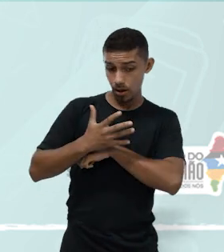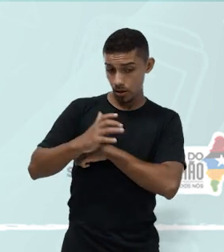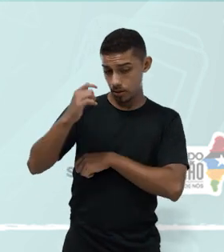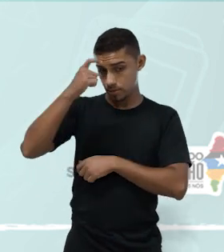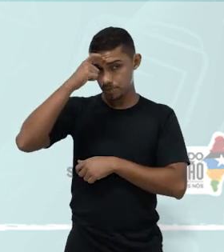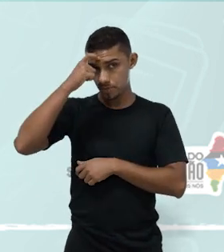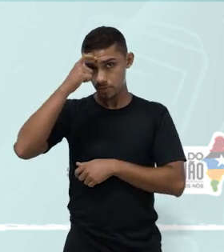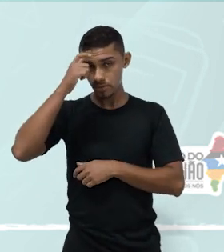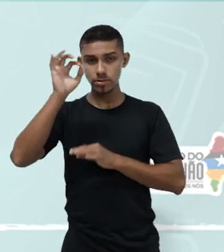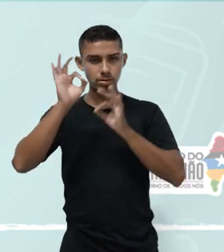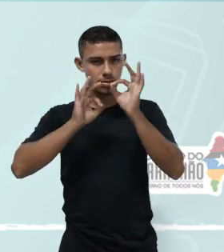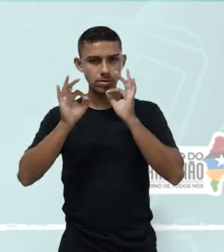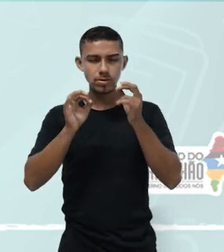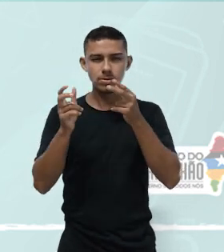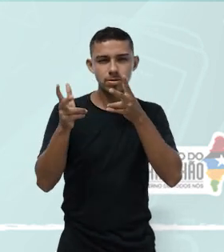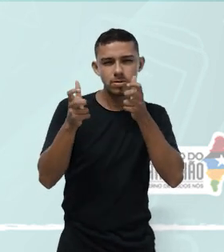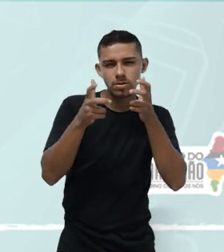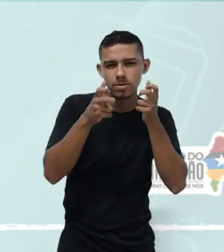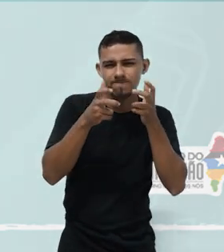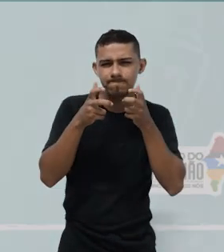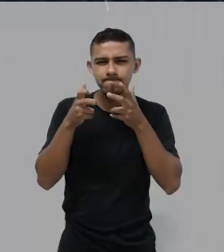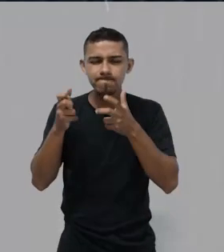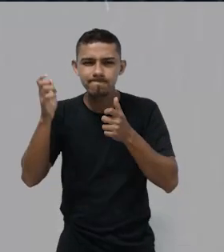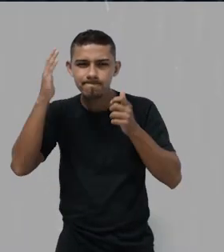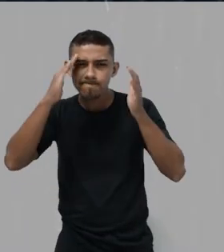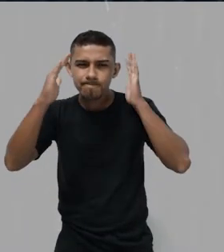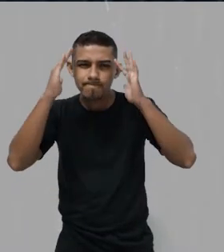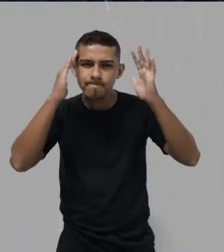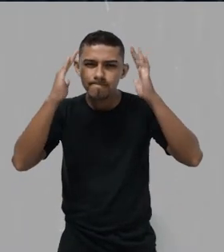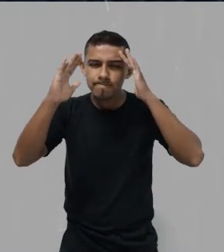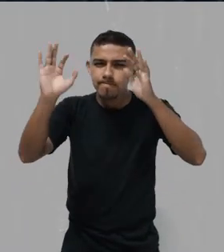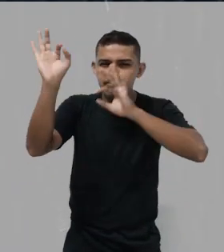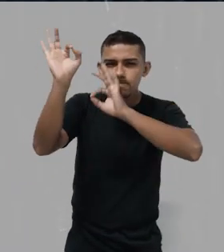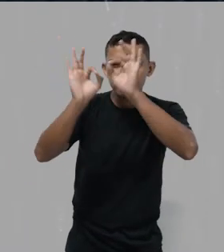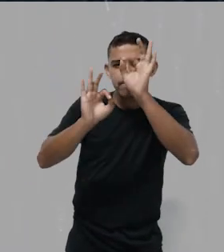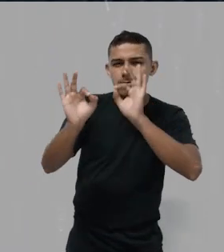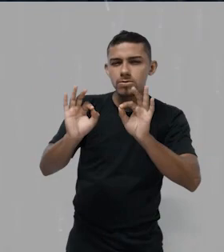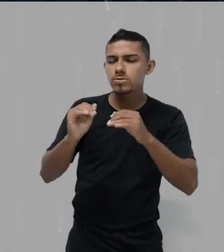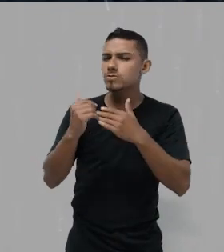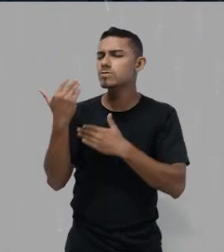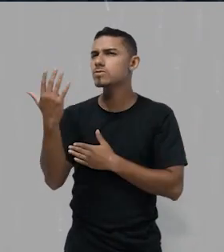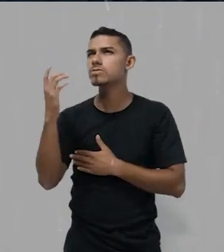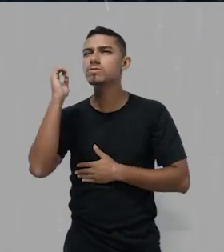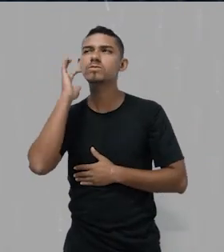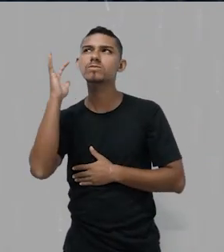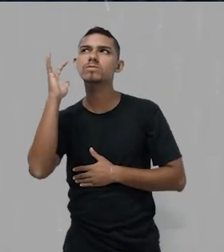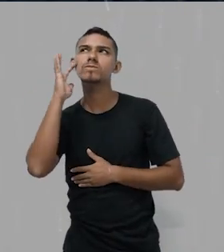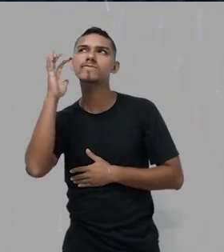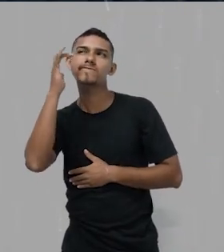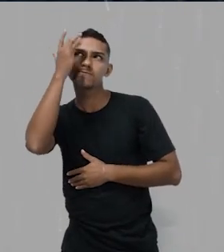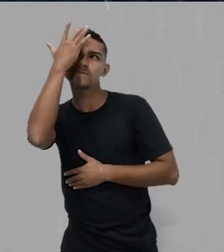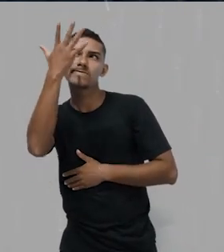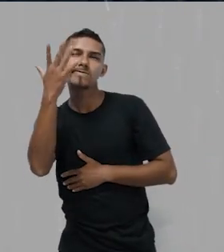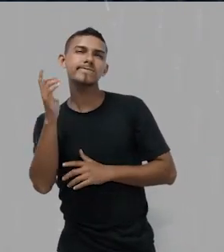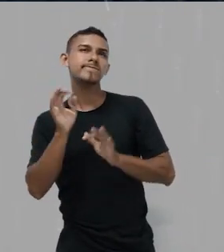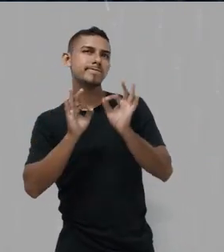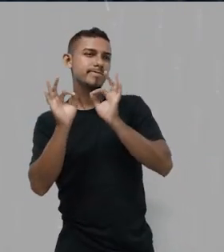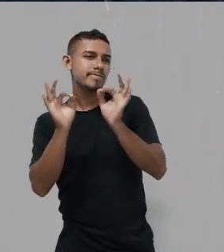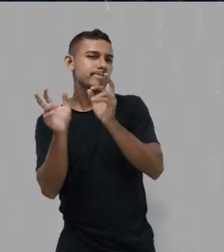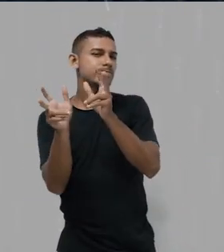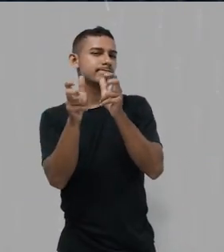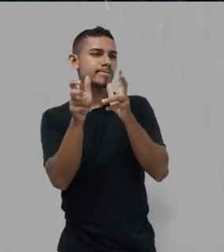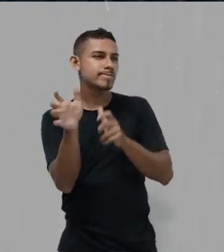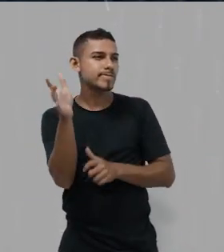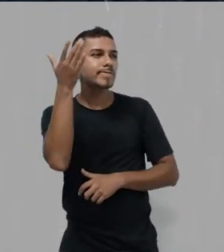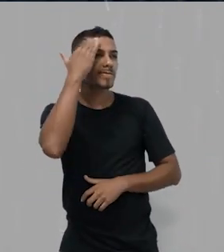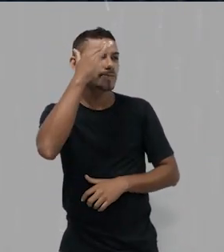mental tentar analisar, compreender qual é o outro lado, facilitando a minha